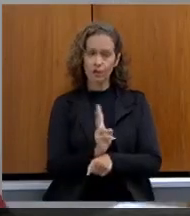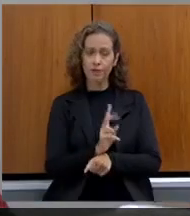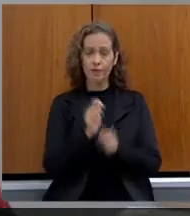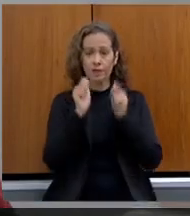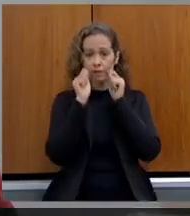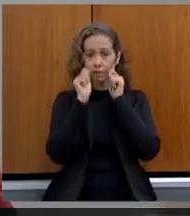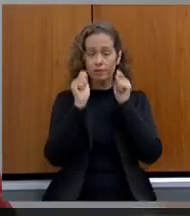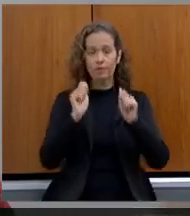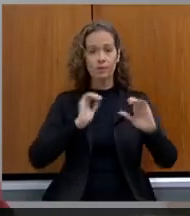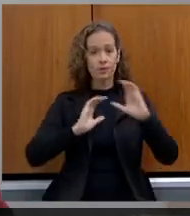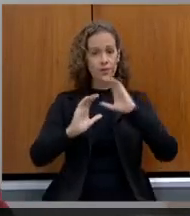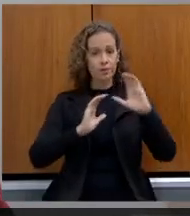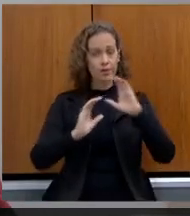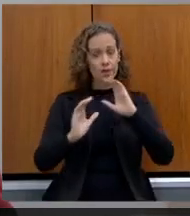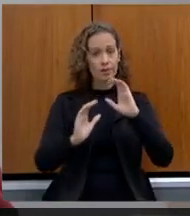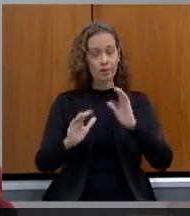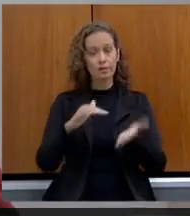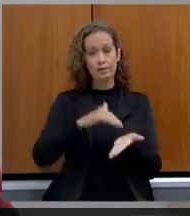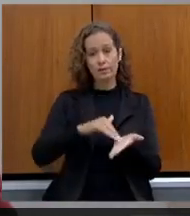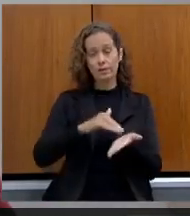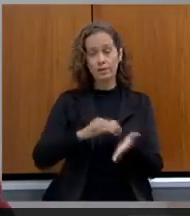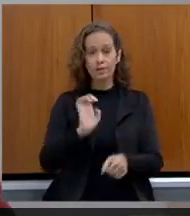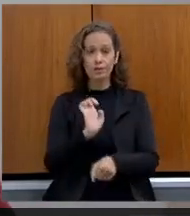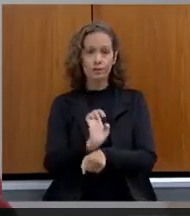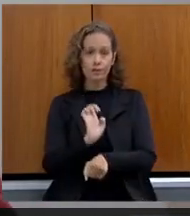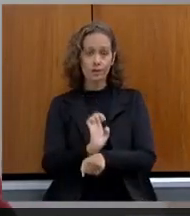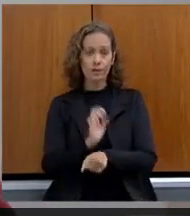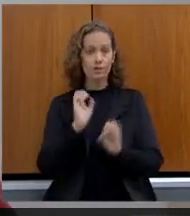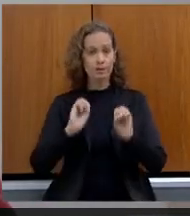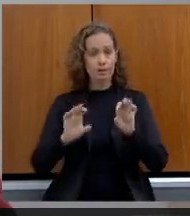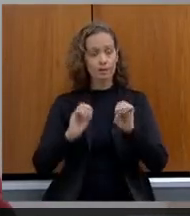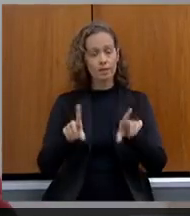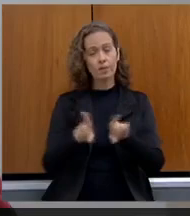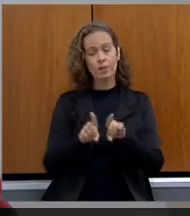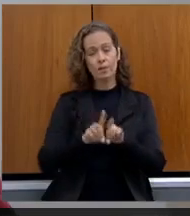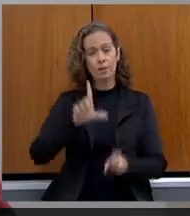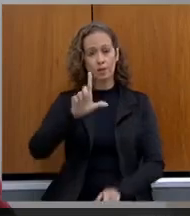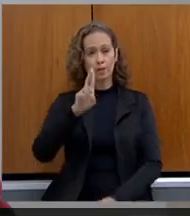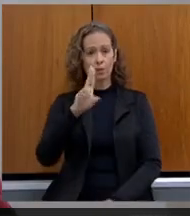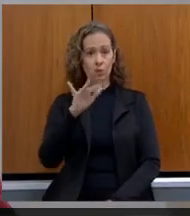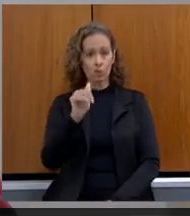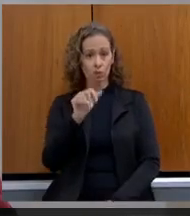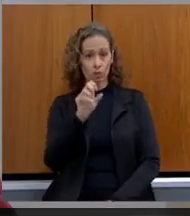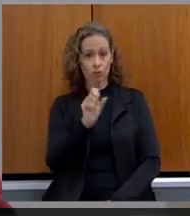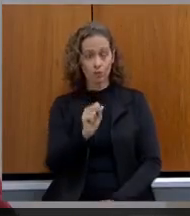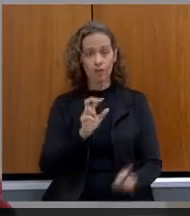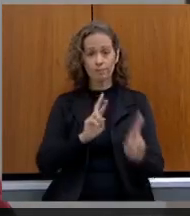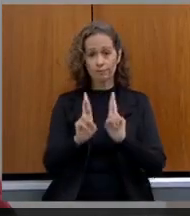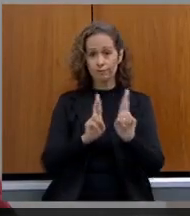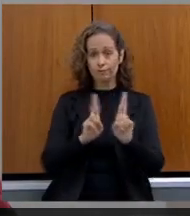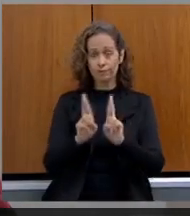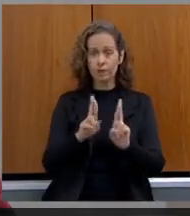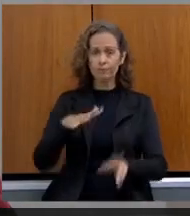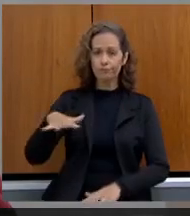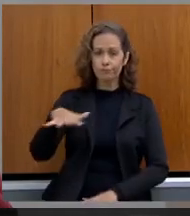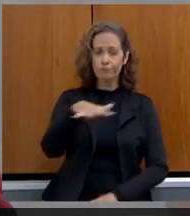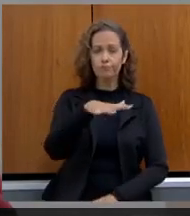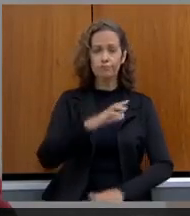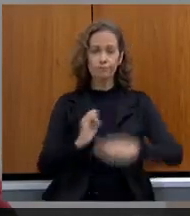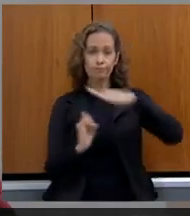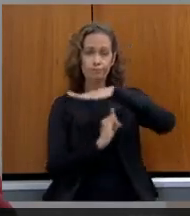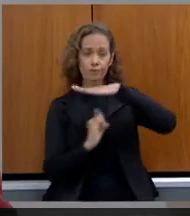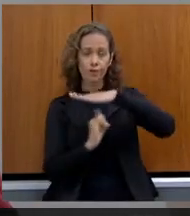da Secretaria de Estado da Educação o Lucas Figueiredo assessor de relações institucionais da Secretaria de Estado de Educação